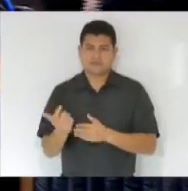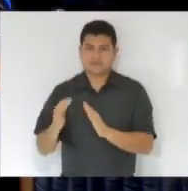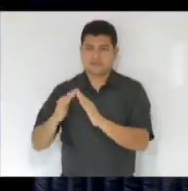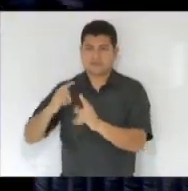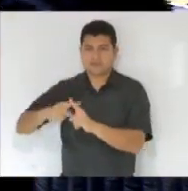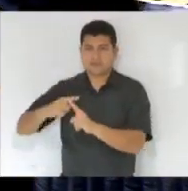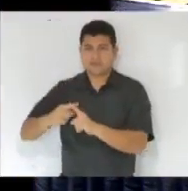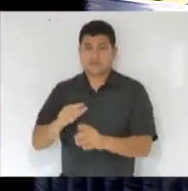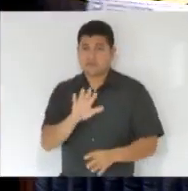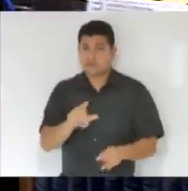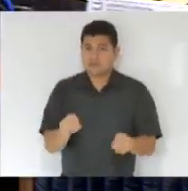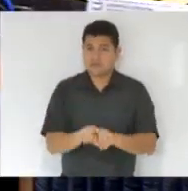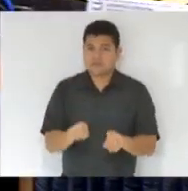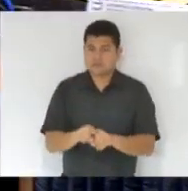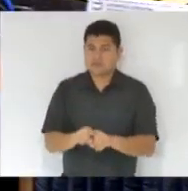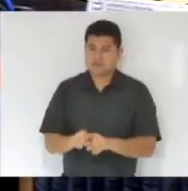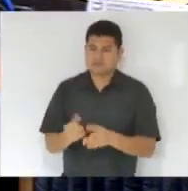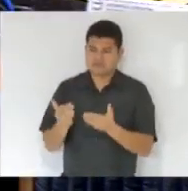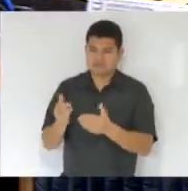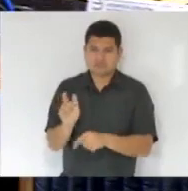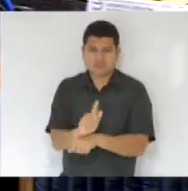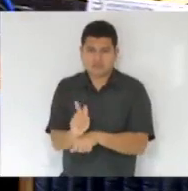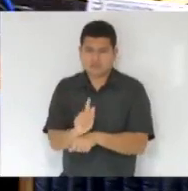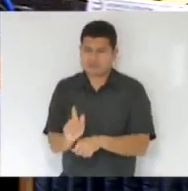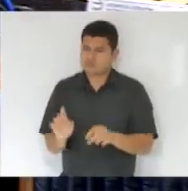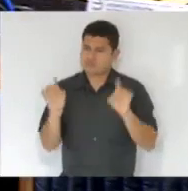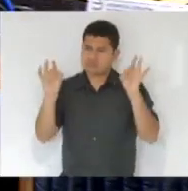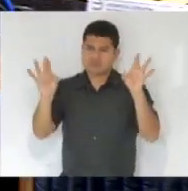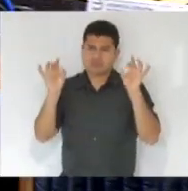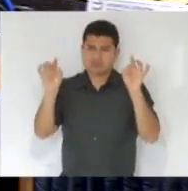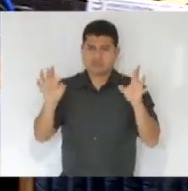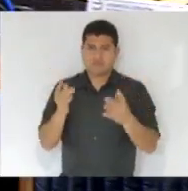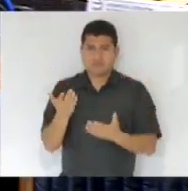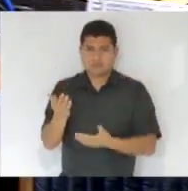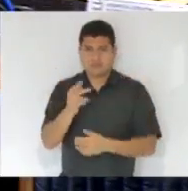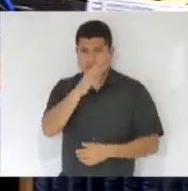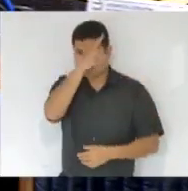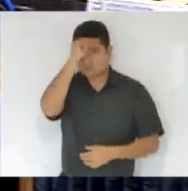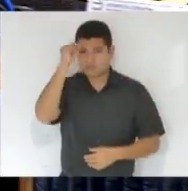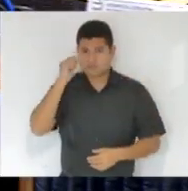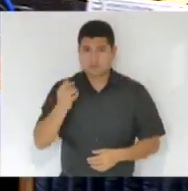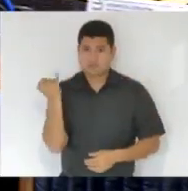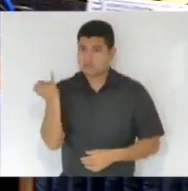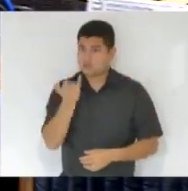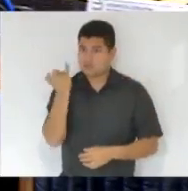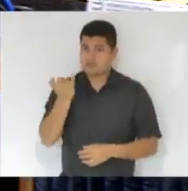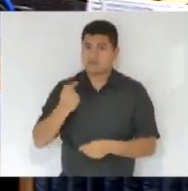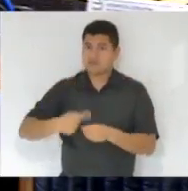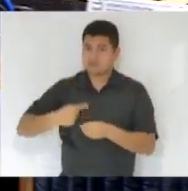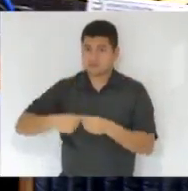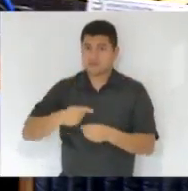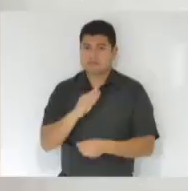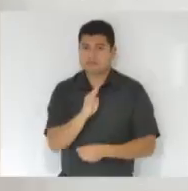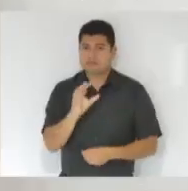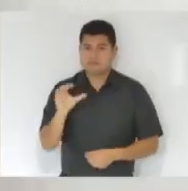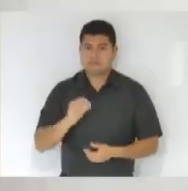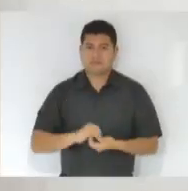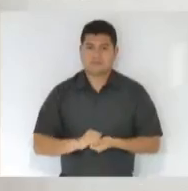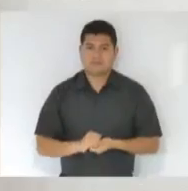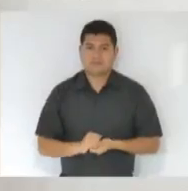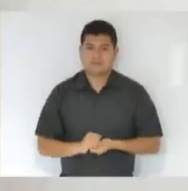pela brilhante gestão que estás fazendo à frente da prefeitura de uma cidade tão importante para o estado como Balneário Camboriú. Muito